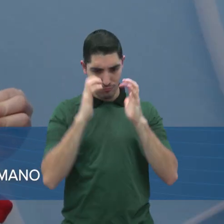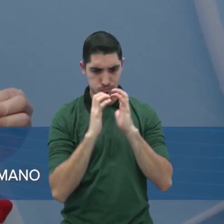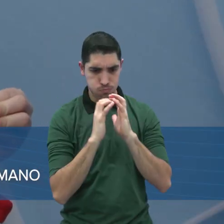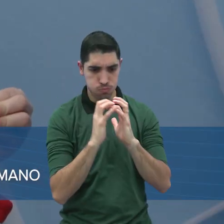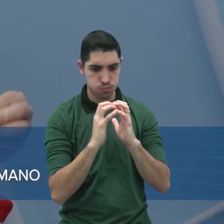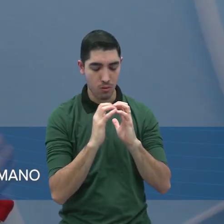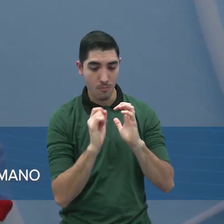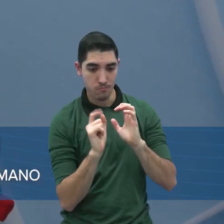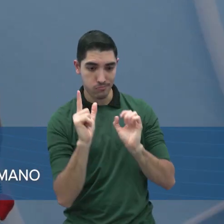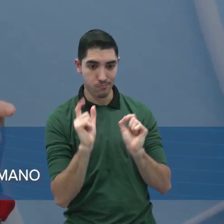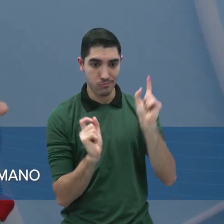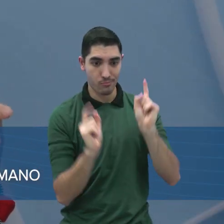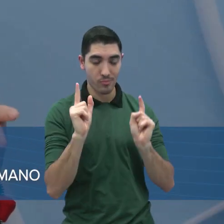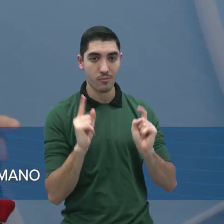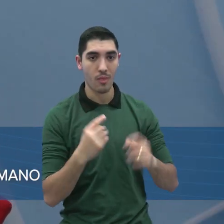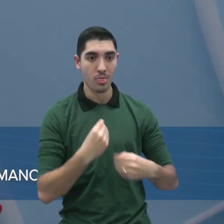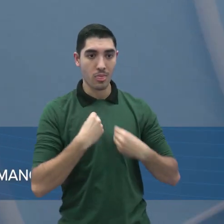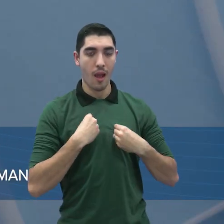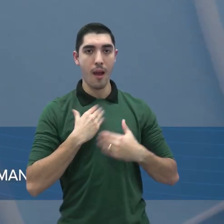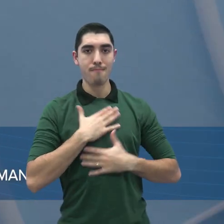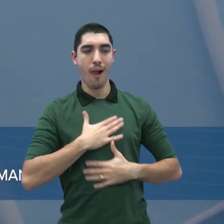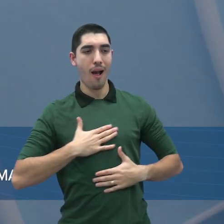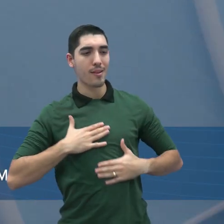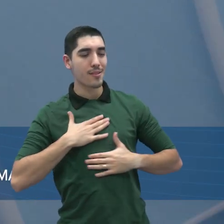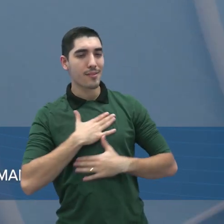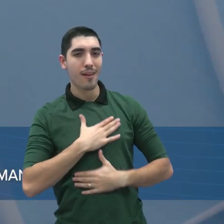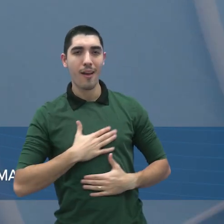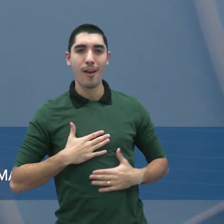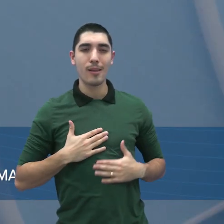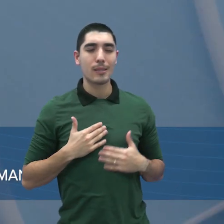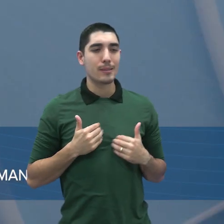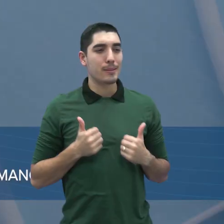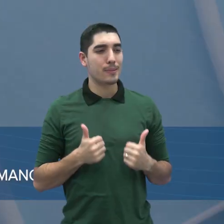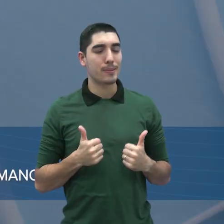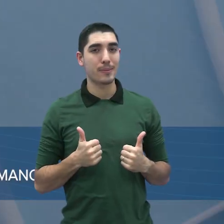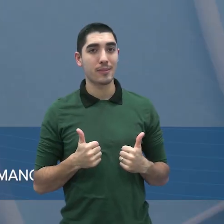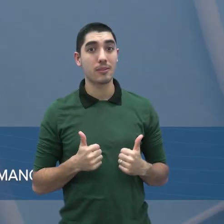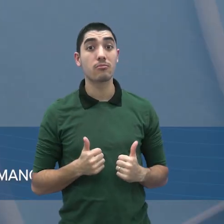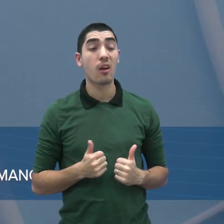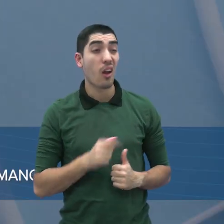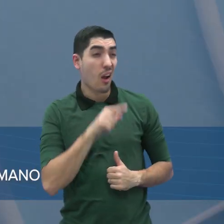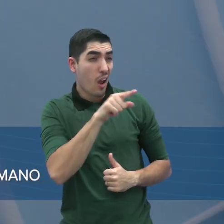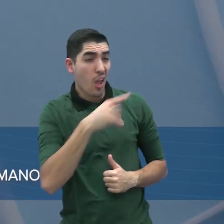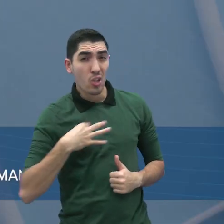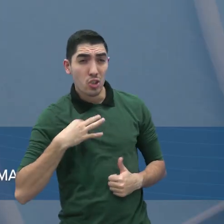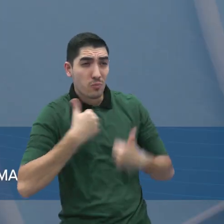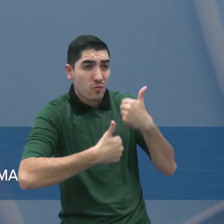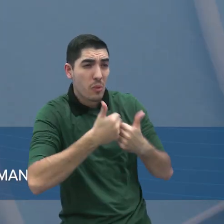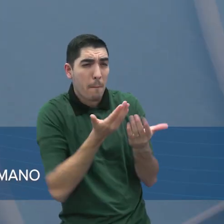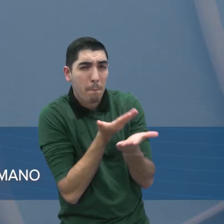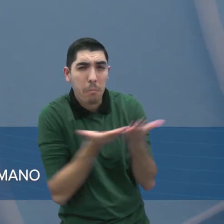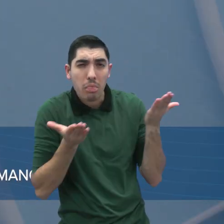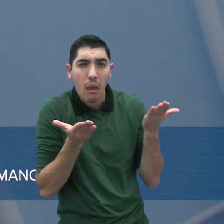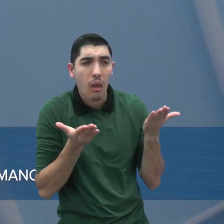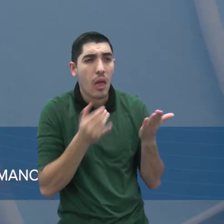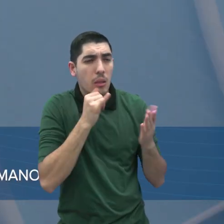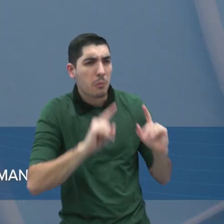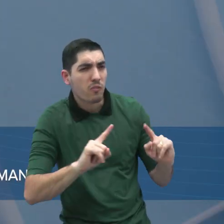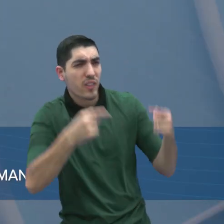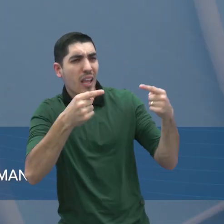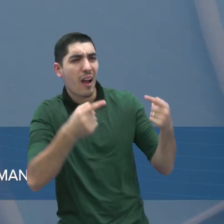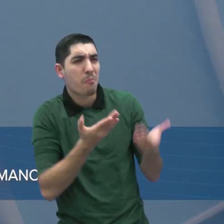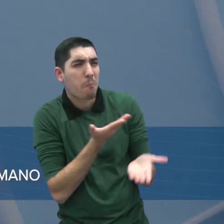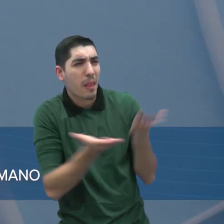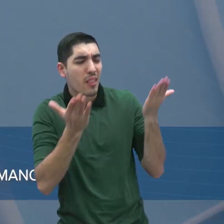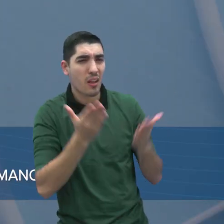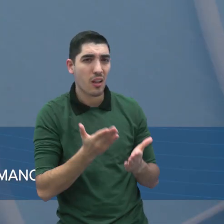áreas ligadas ao prazer e à satisfação também. E se a equipe fracassava, perdia um jogo, uma final de campeonato,